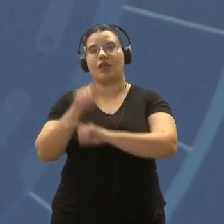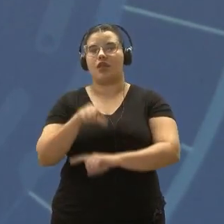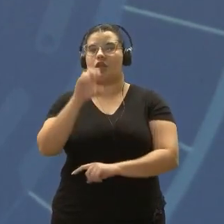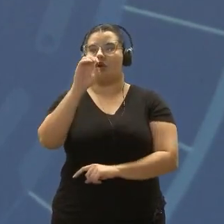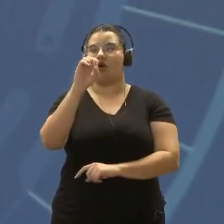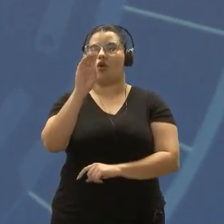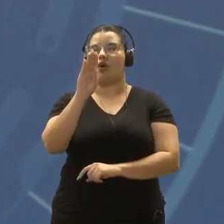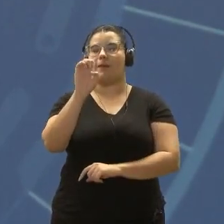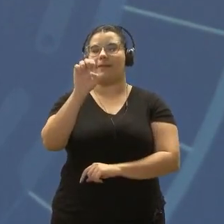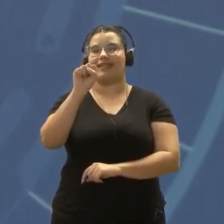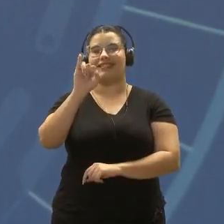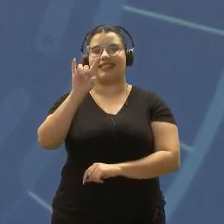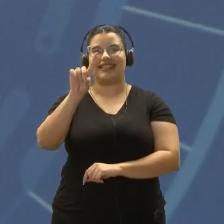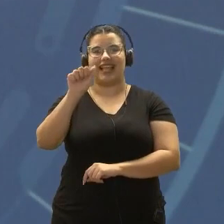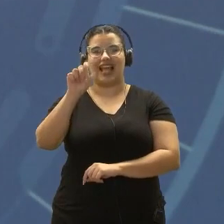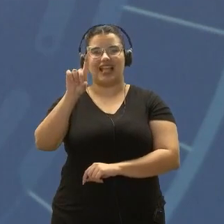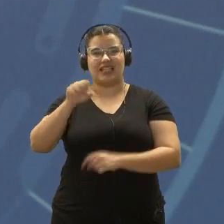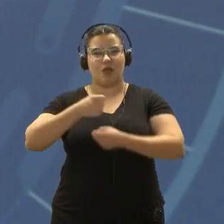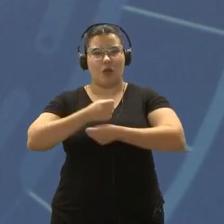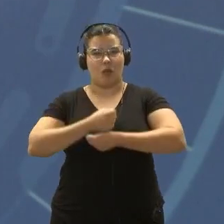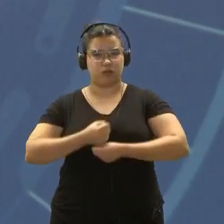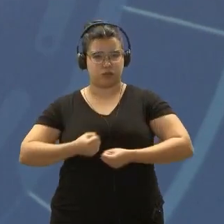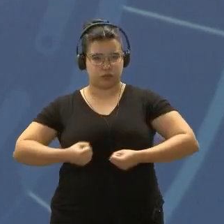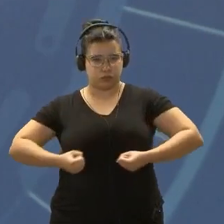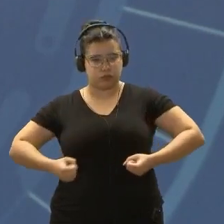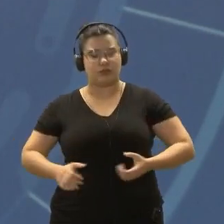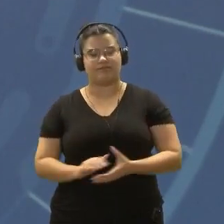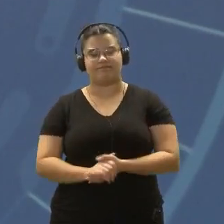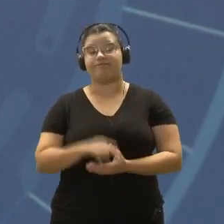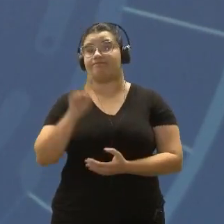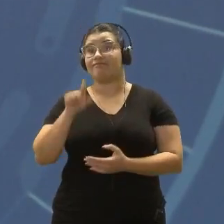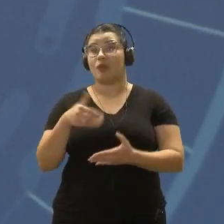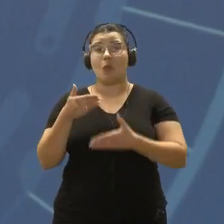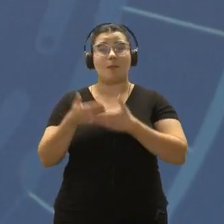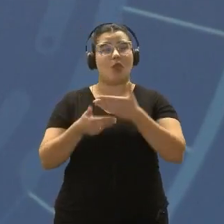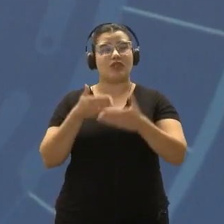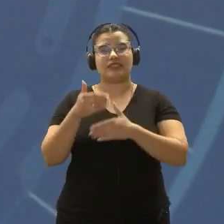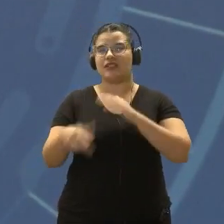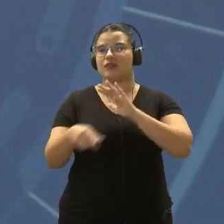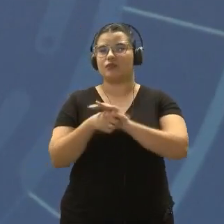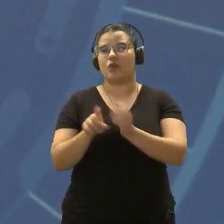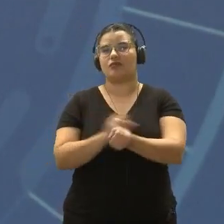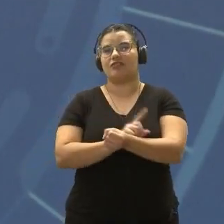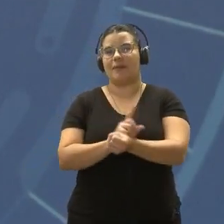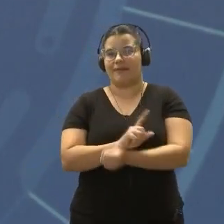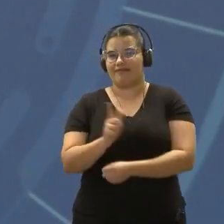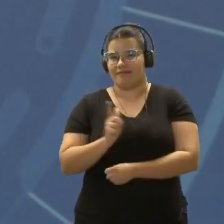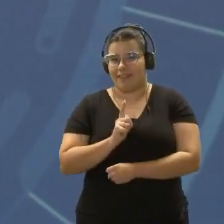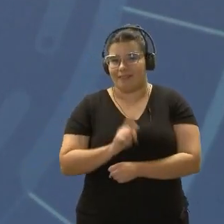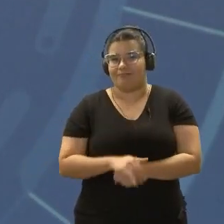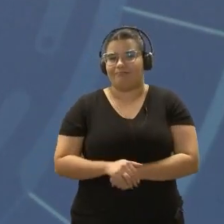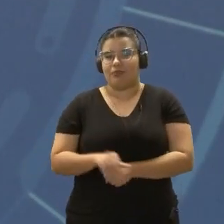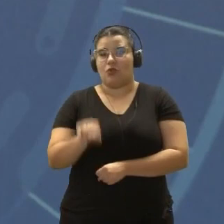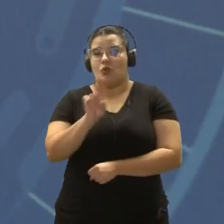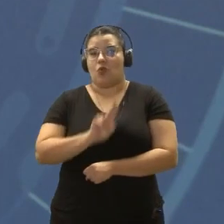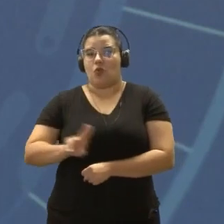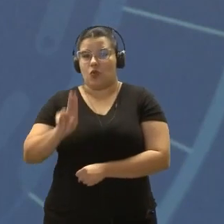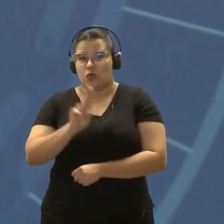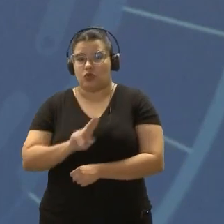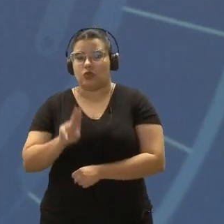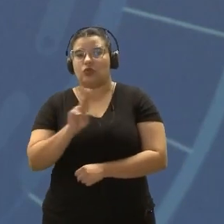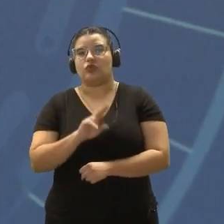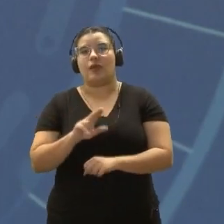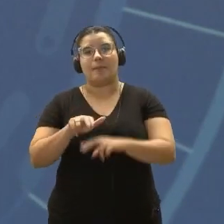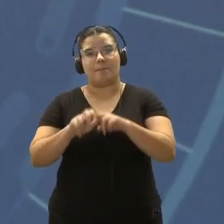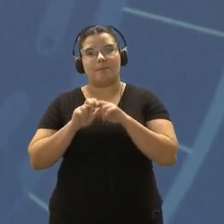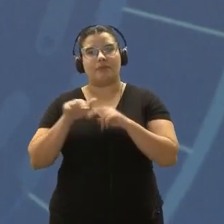obesidade. Esse é o maior processo de oxidação que o paciente com diabetes pode ter. O uso de antioxidantes, e talvez